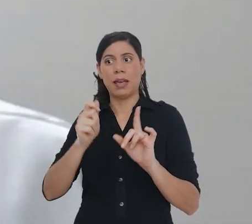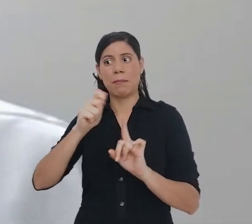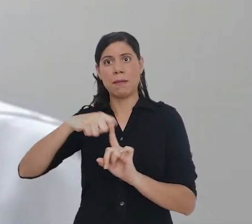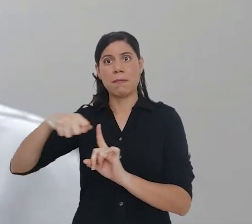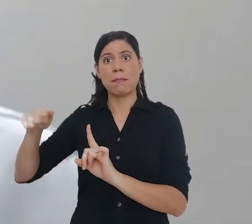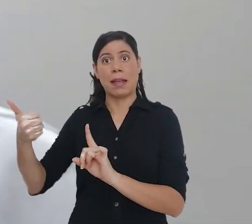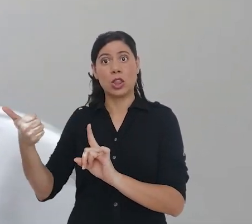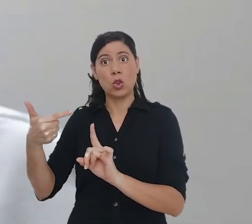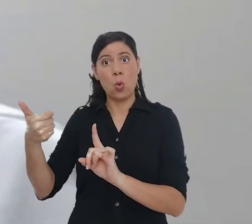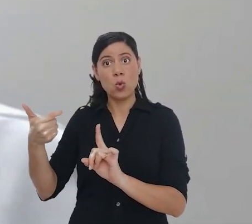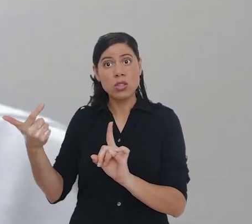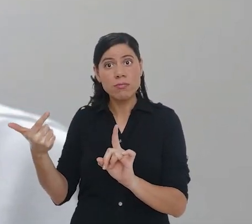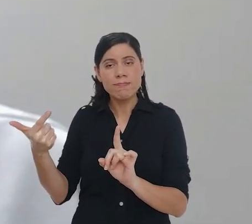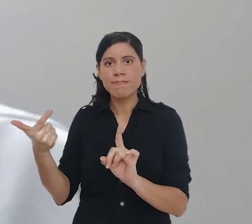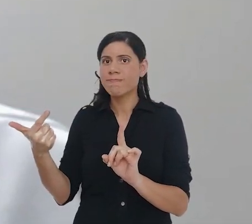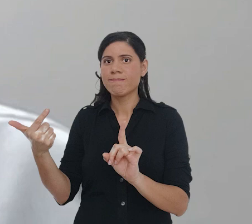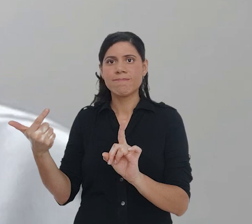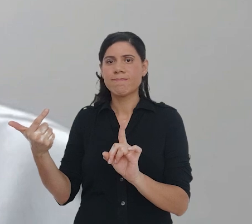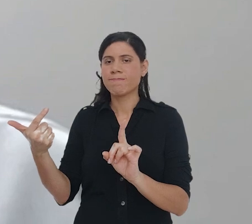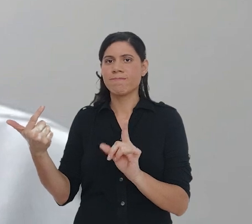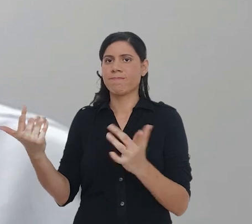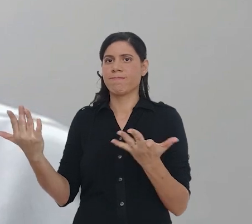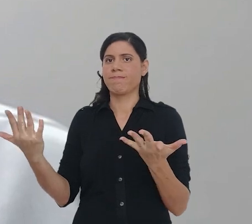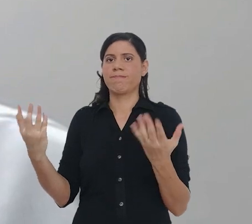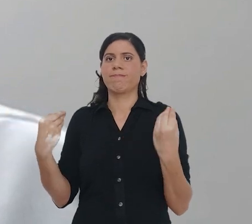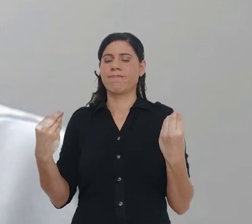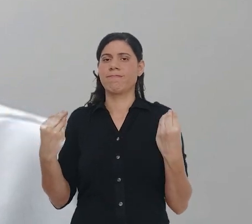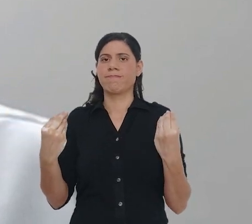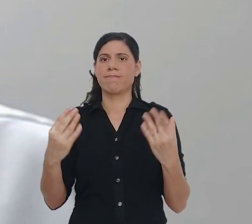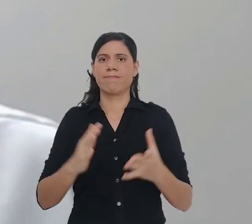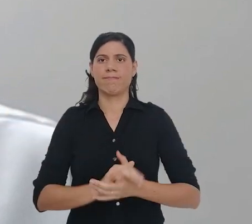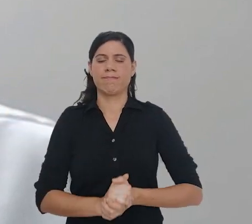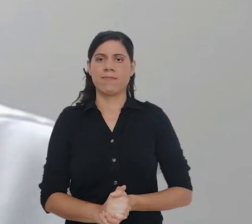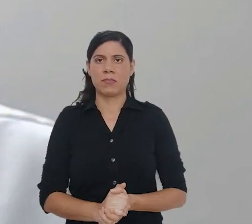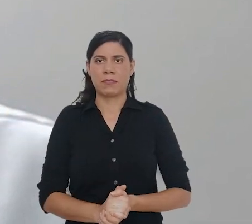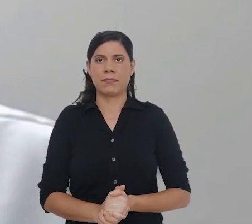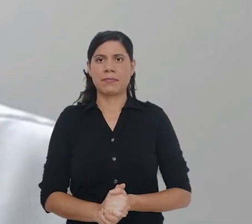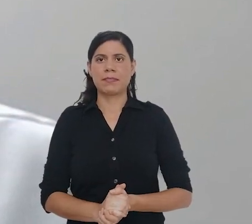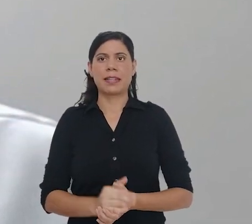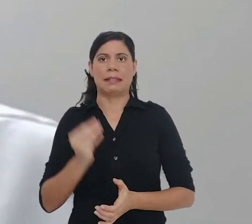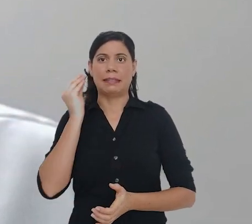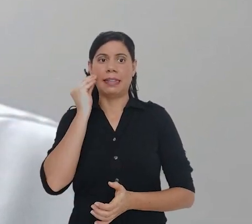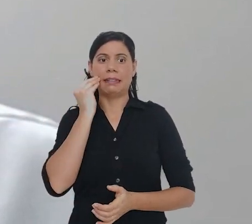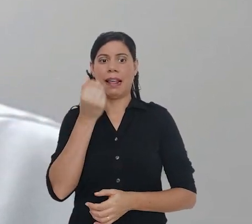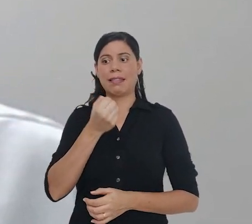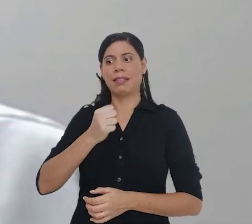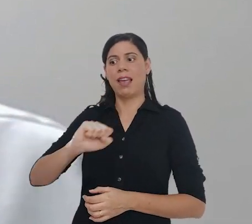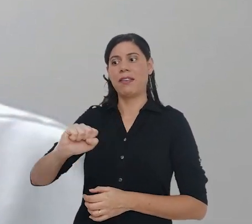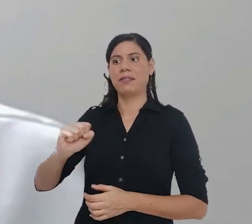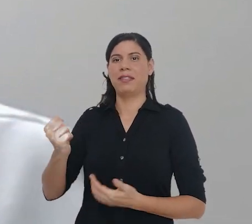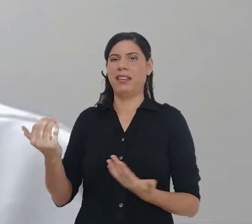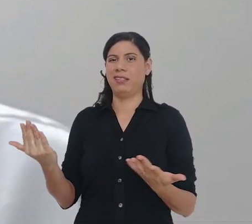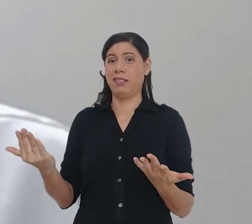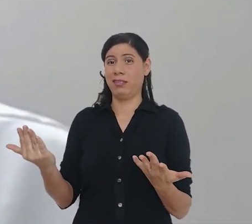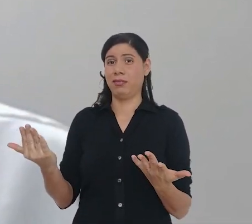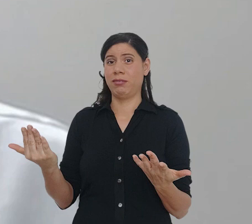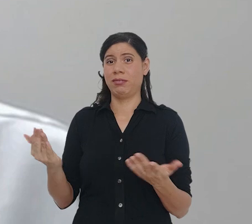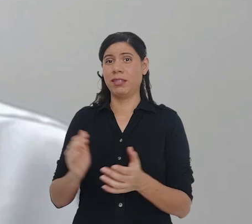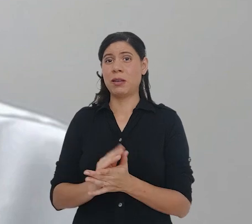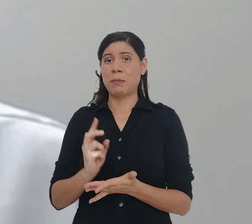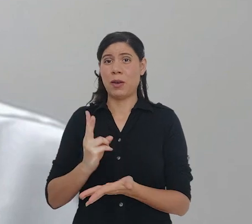então 12 meses realmente é um prazo absurdo aí para se eventualmente tentar se